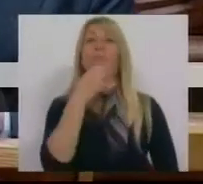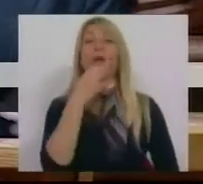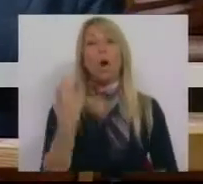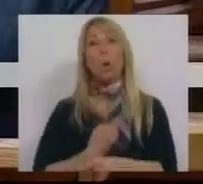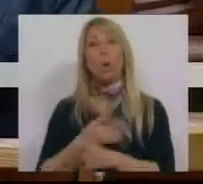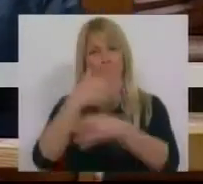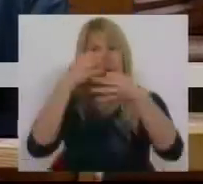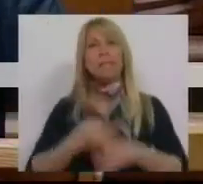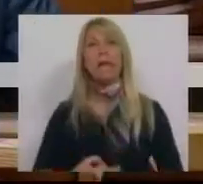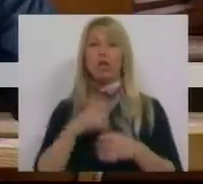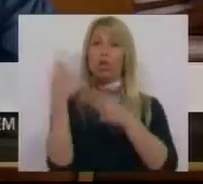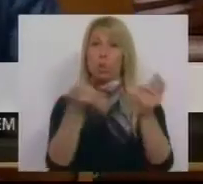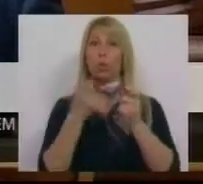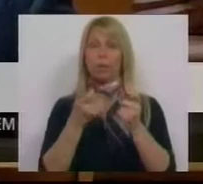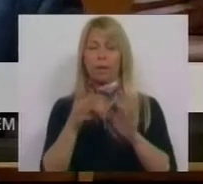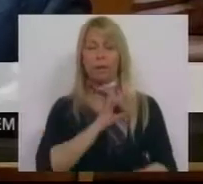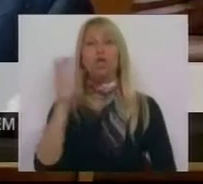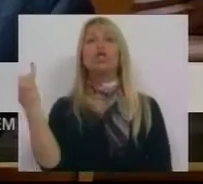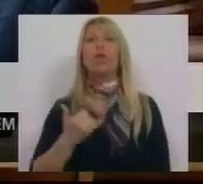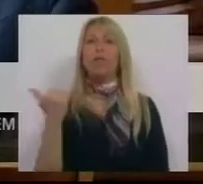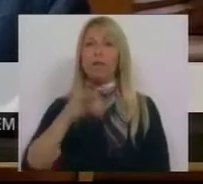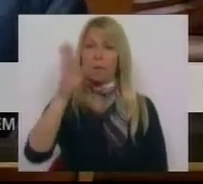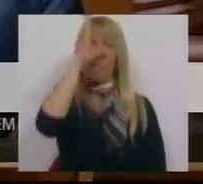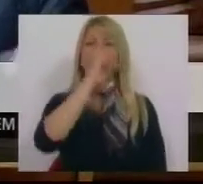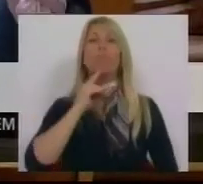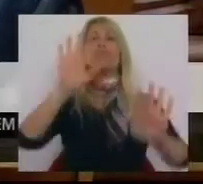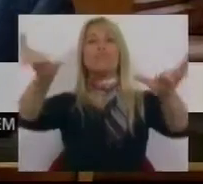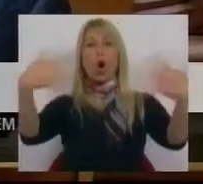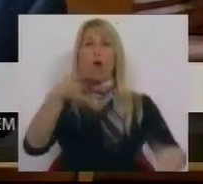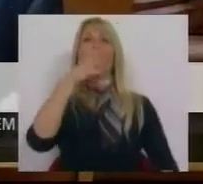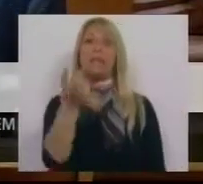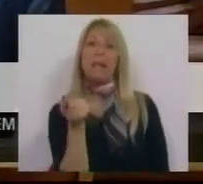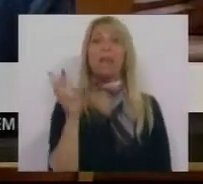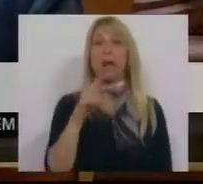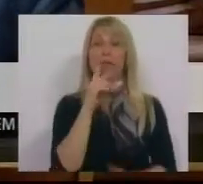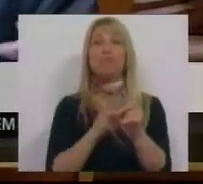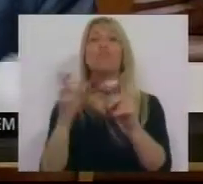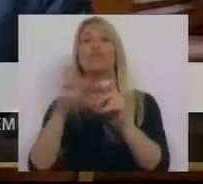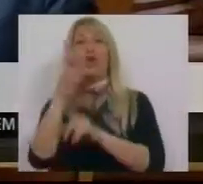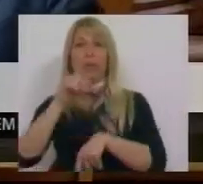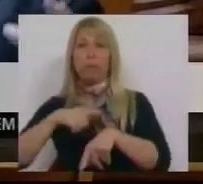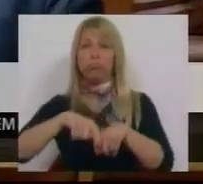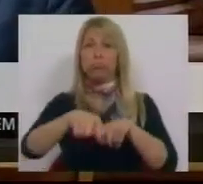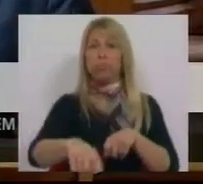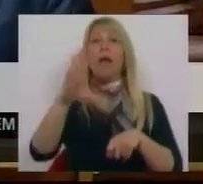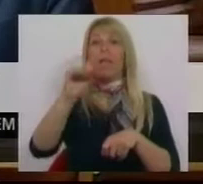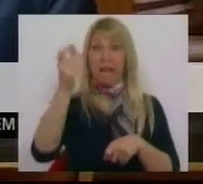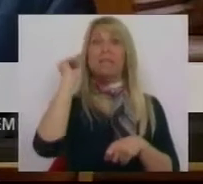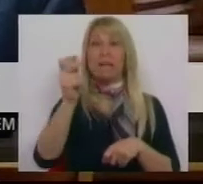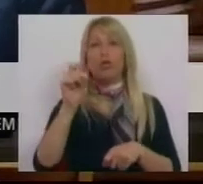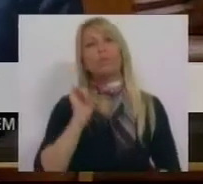Senhora Vice-Primeiro-Ministro, pode dizer que as taxas de juro, maturidade a 10 anos, estão a